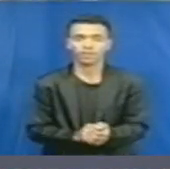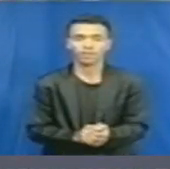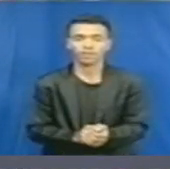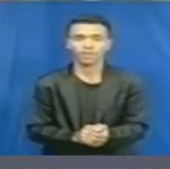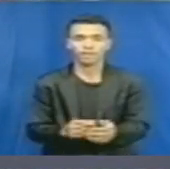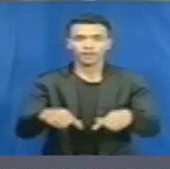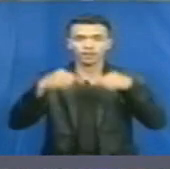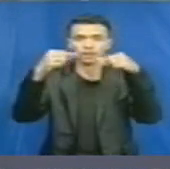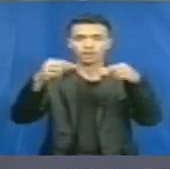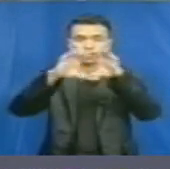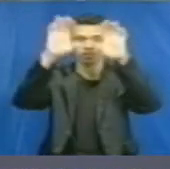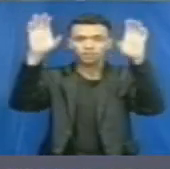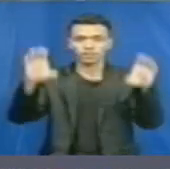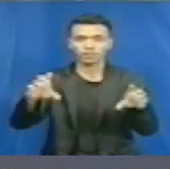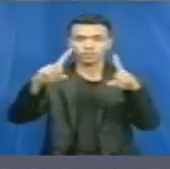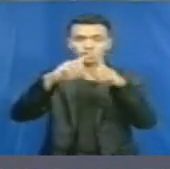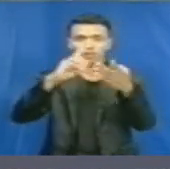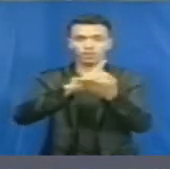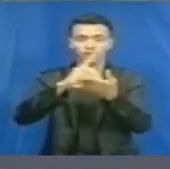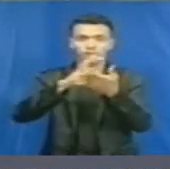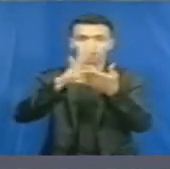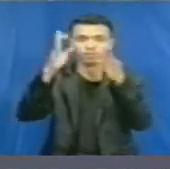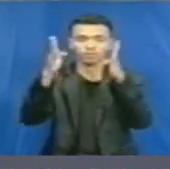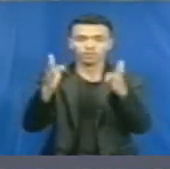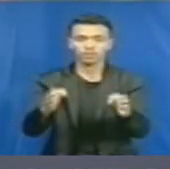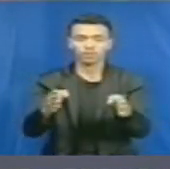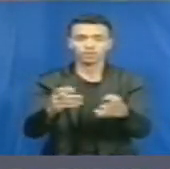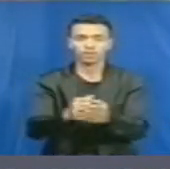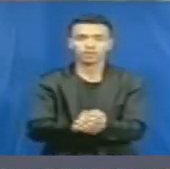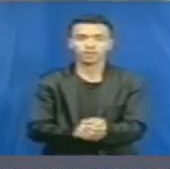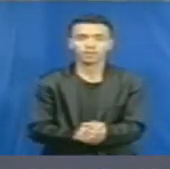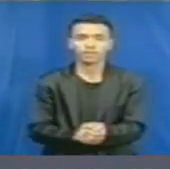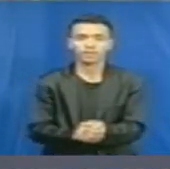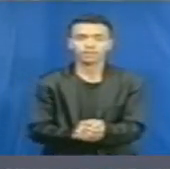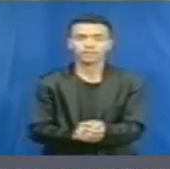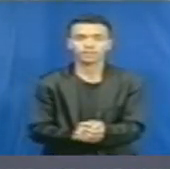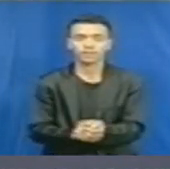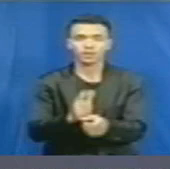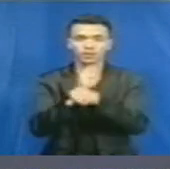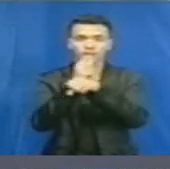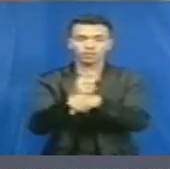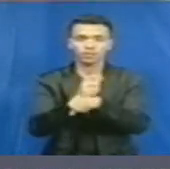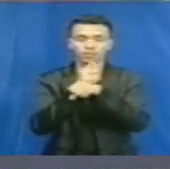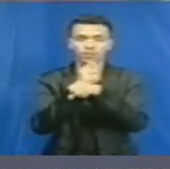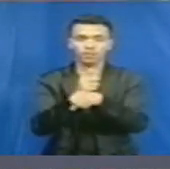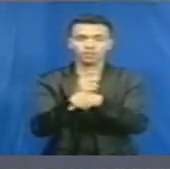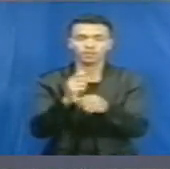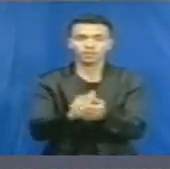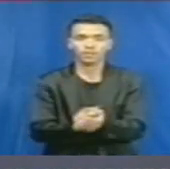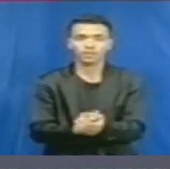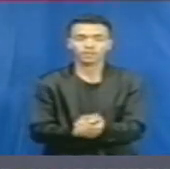Durante a entrega de certificado para formando formação turismo e centro de formação escolar São José Maquili, General Ordem